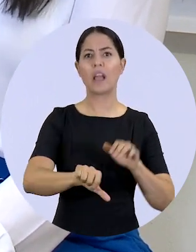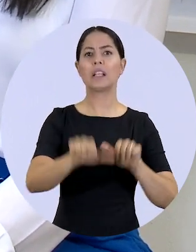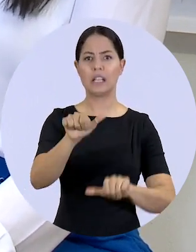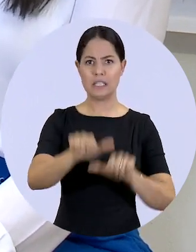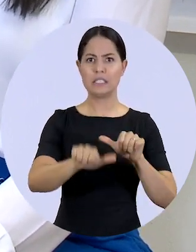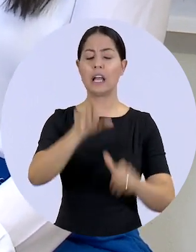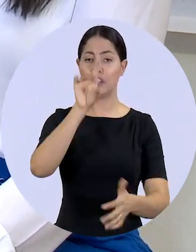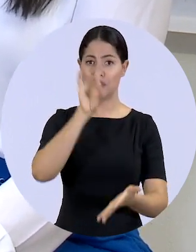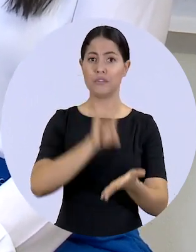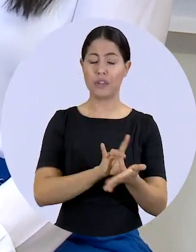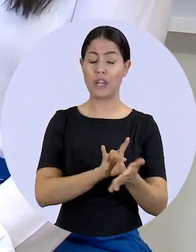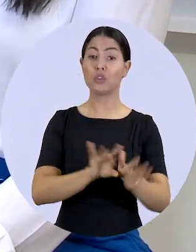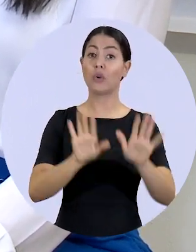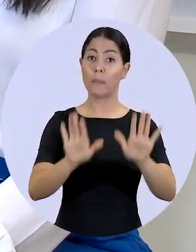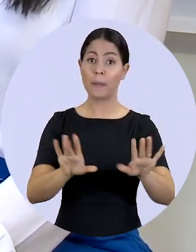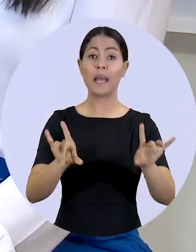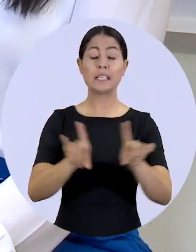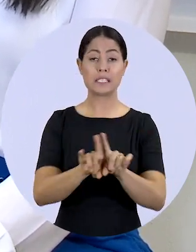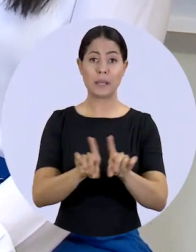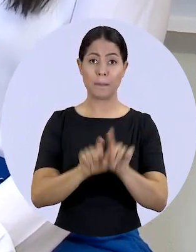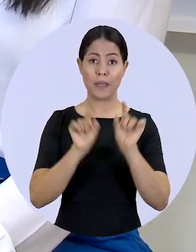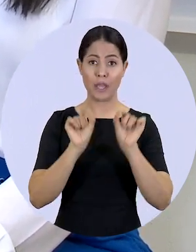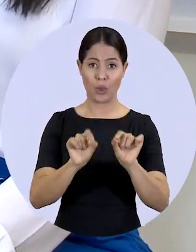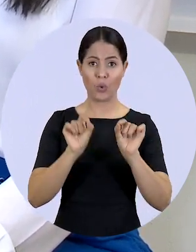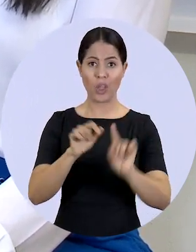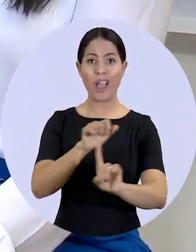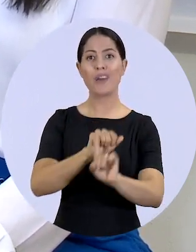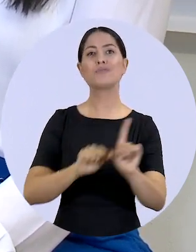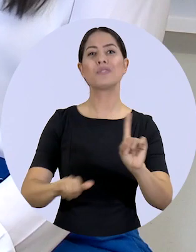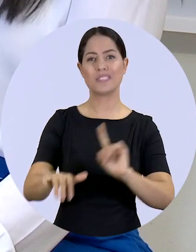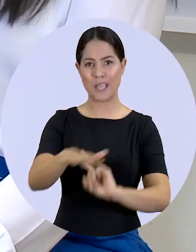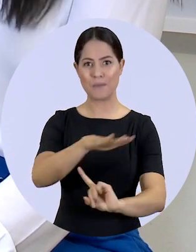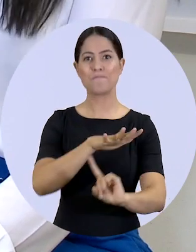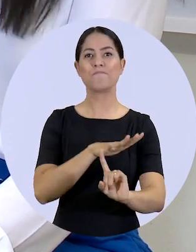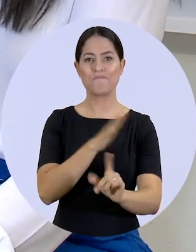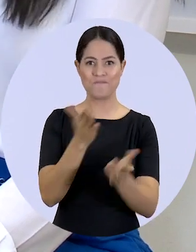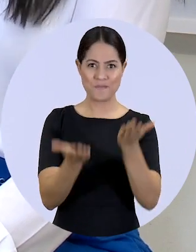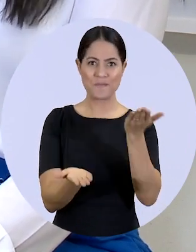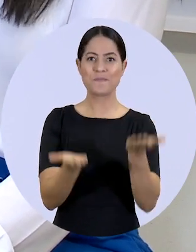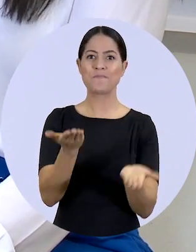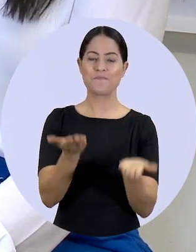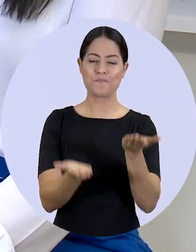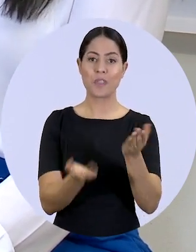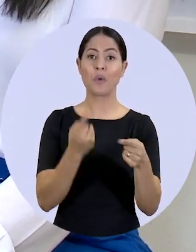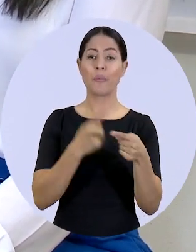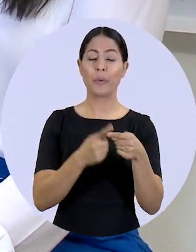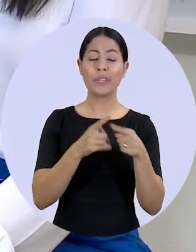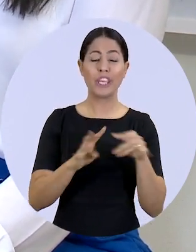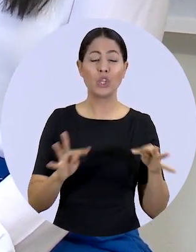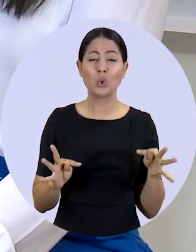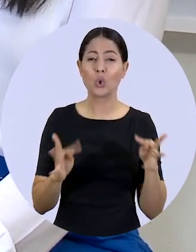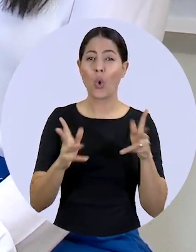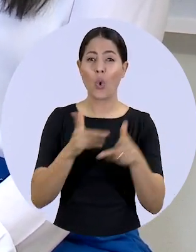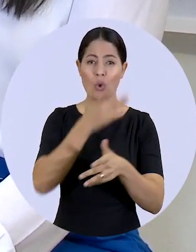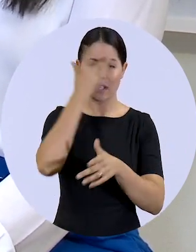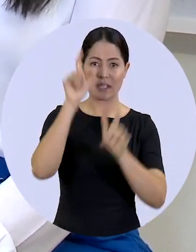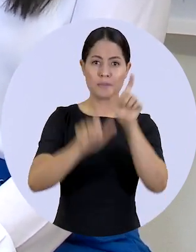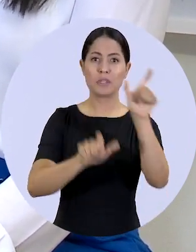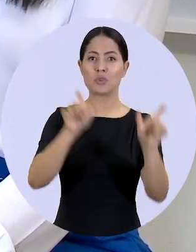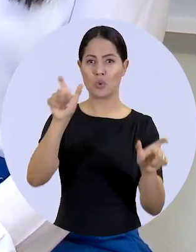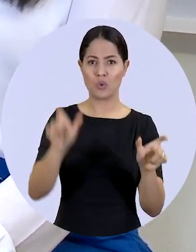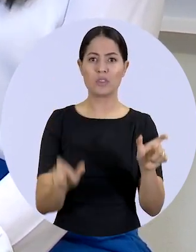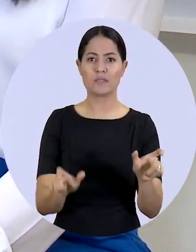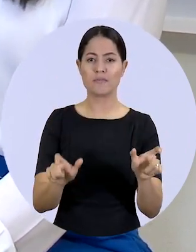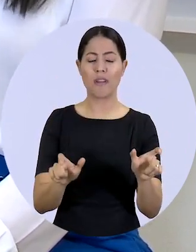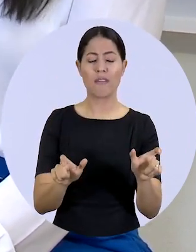em si, mas também poder colocar aquela tese numa dimensão social, uma dimensão que atinja a todas as pessoas que de alguma